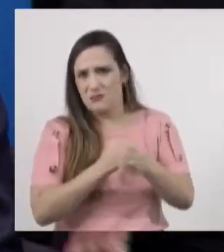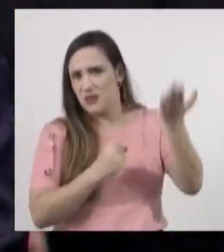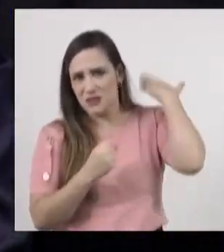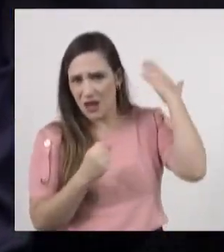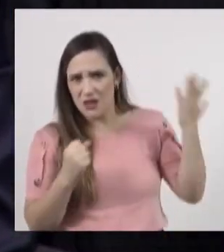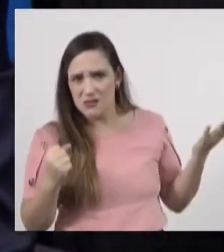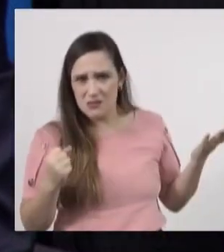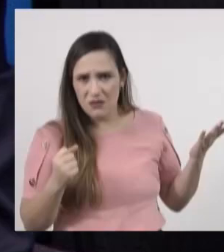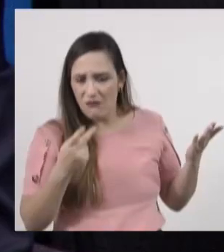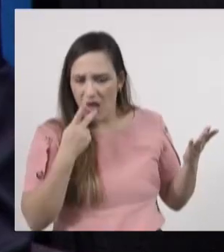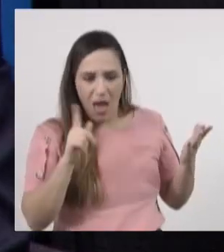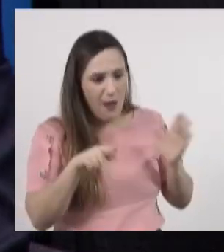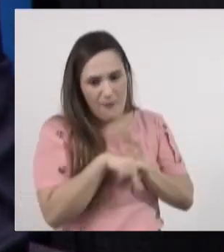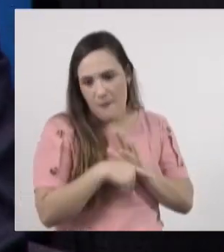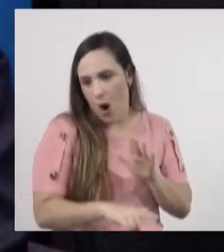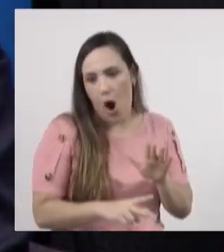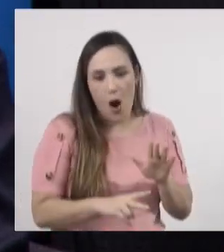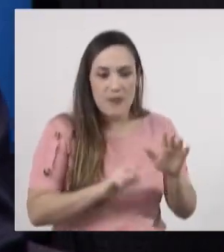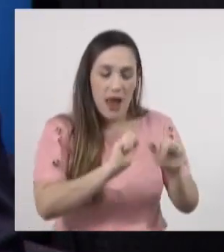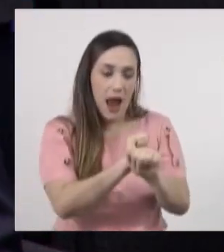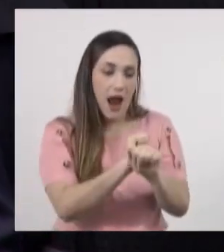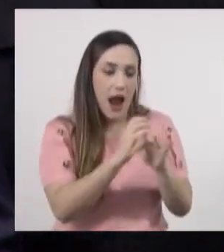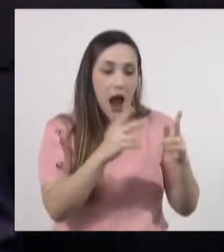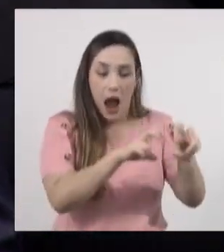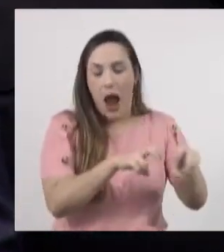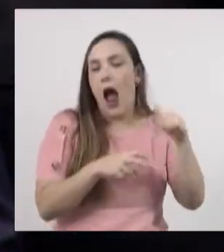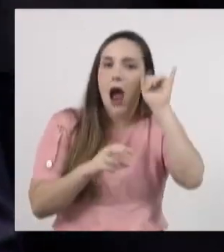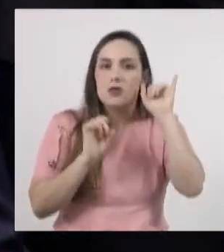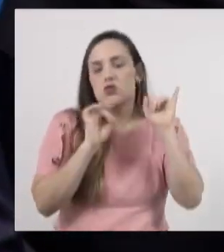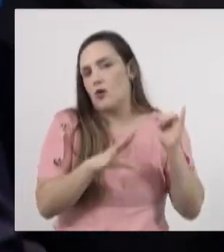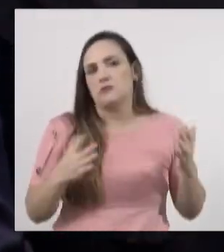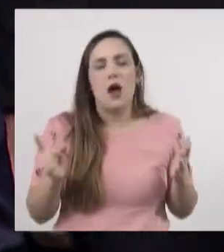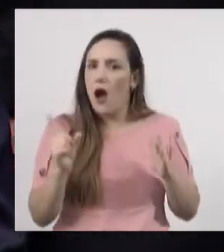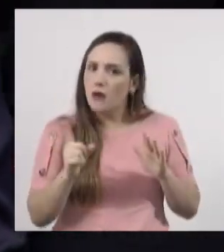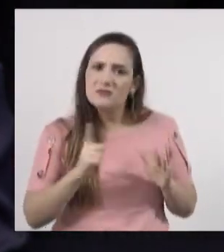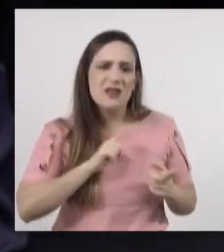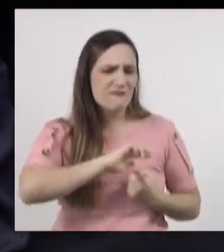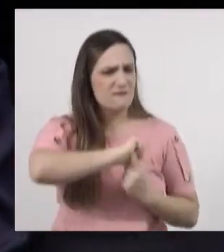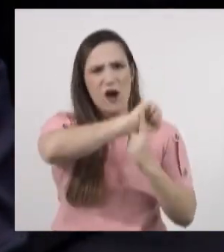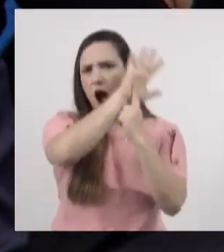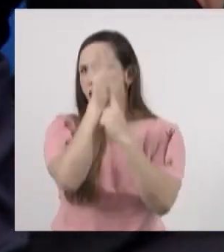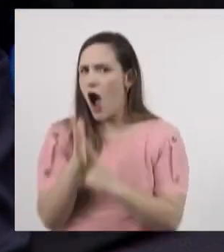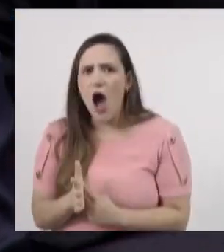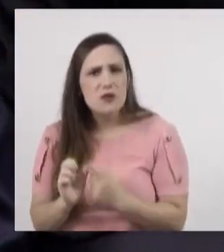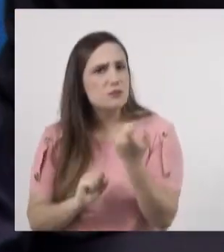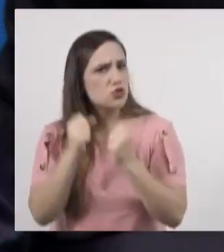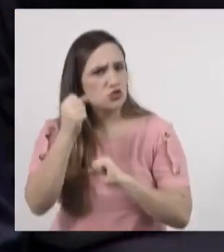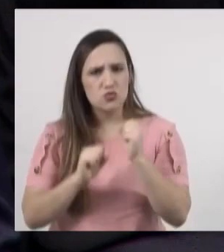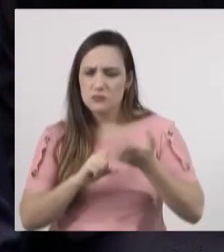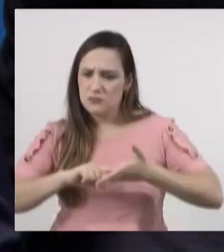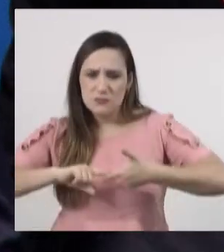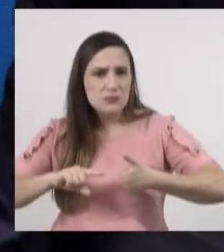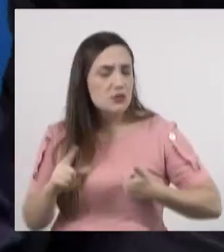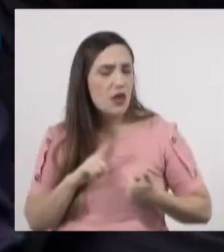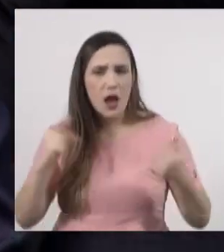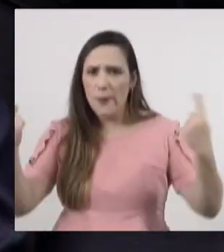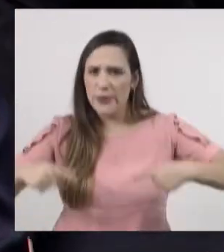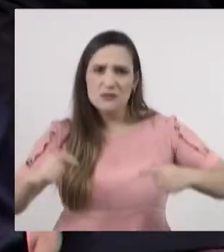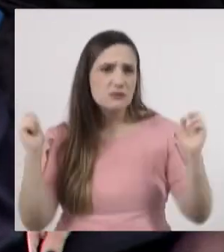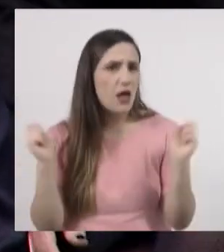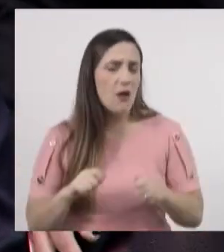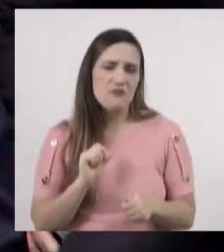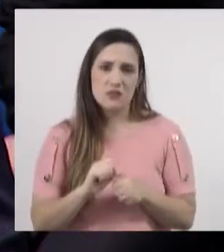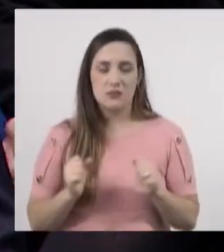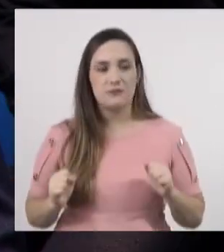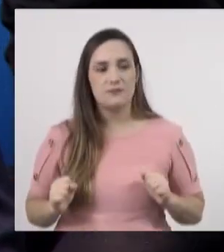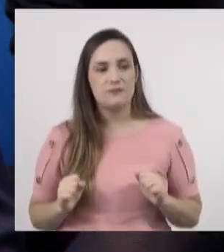nós já estamos numa estrutura evolutiva dentro das cadeias produtivas, conseguindo ter o Estado altamente competitivo. Quando nós